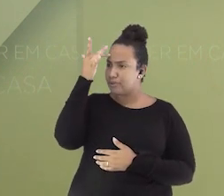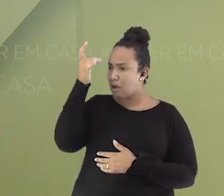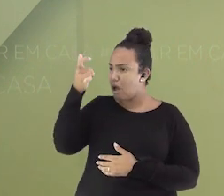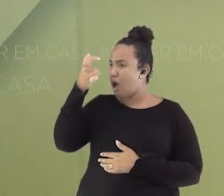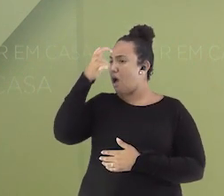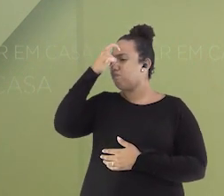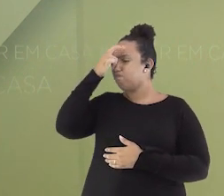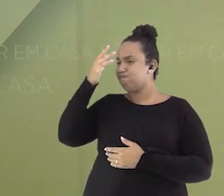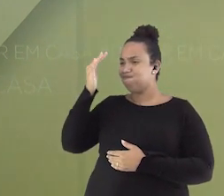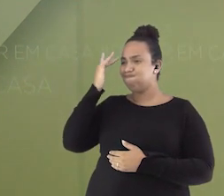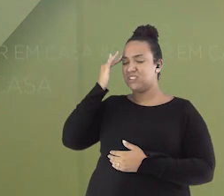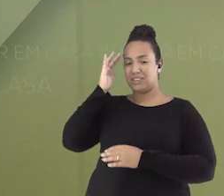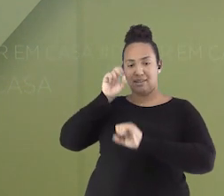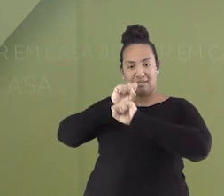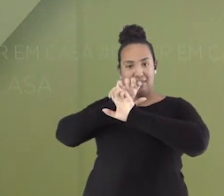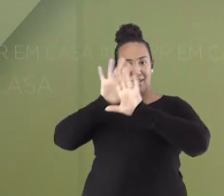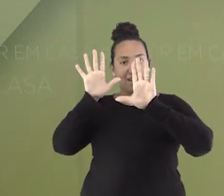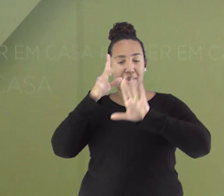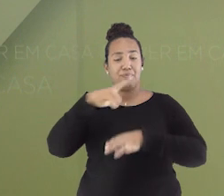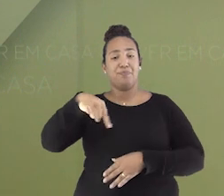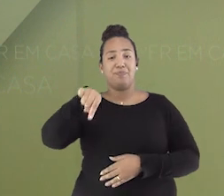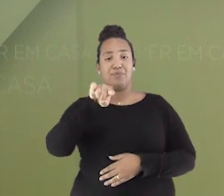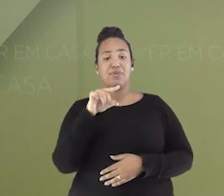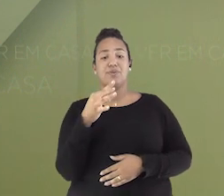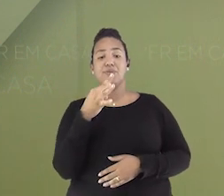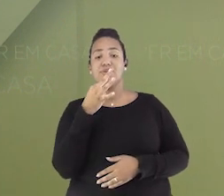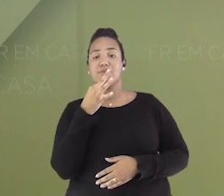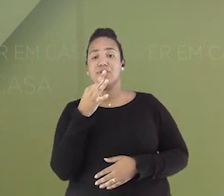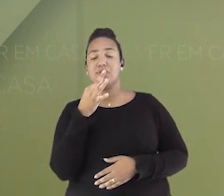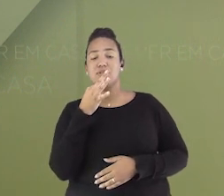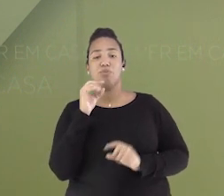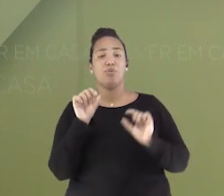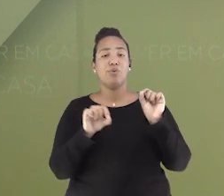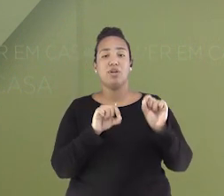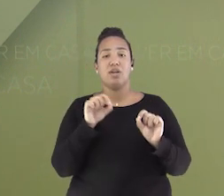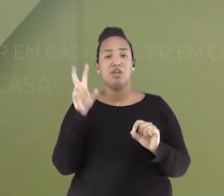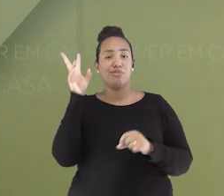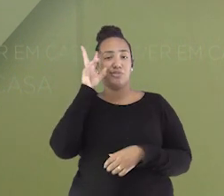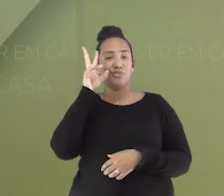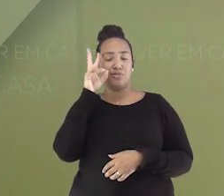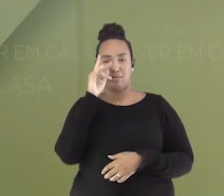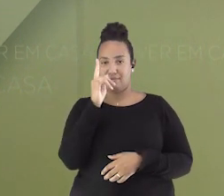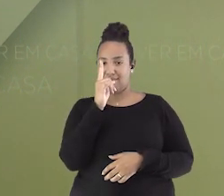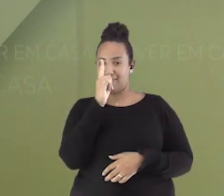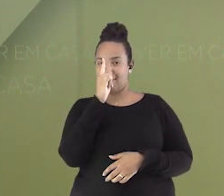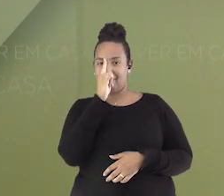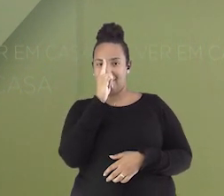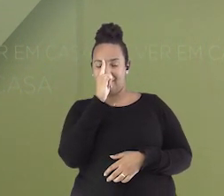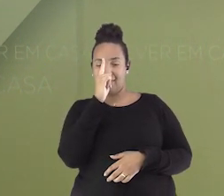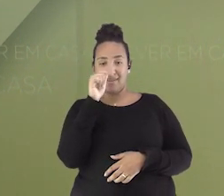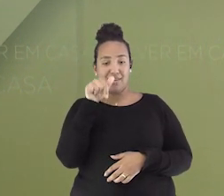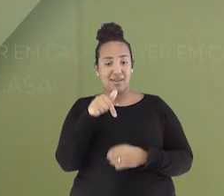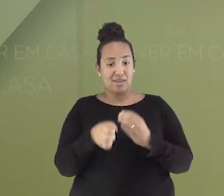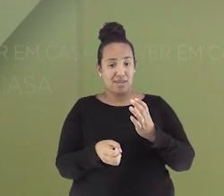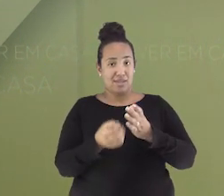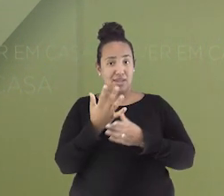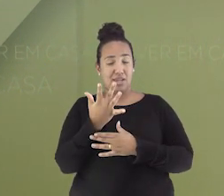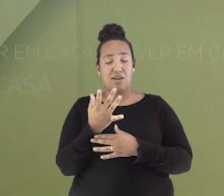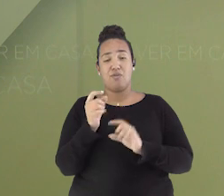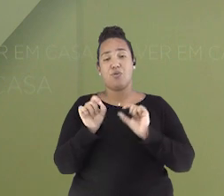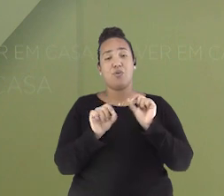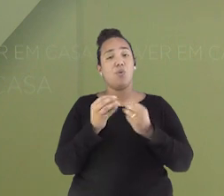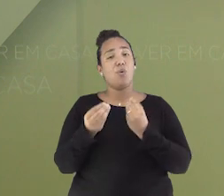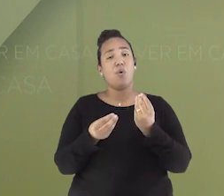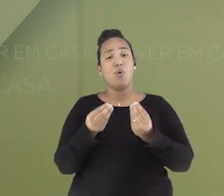conscientização. Nós conhecemos as apresentações como tragédias gregas e eram compostas, na maioria das vezes,